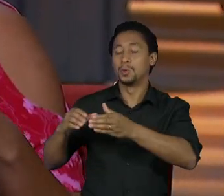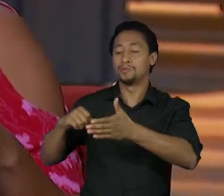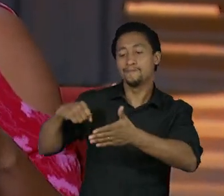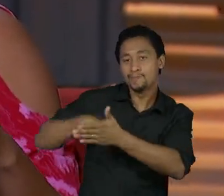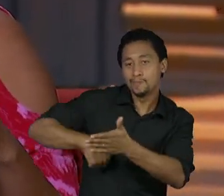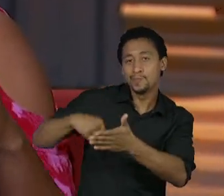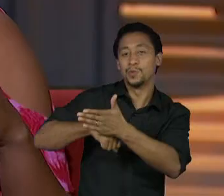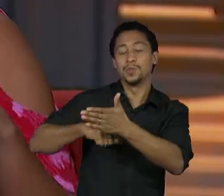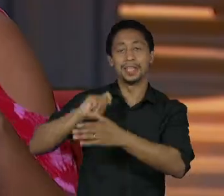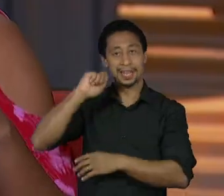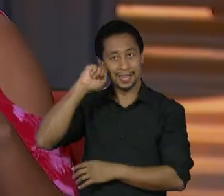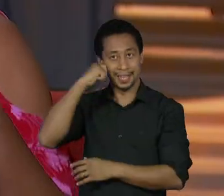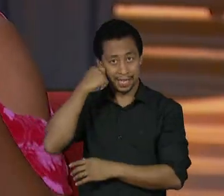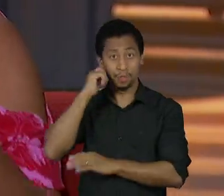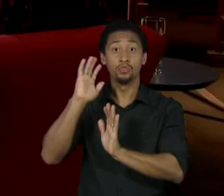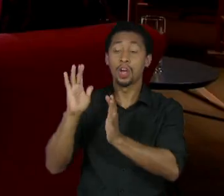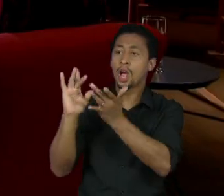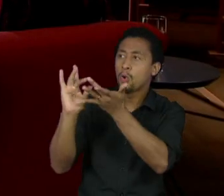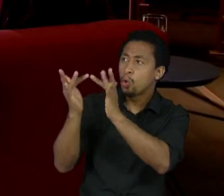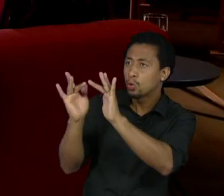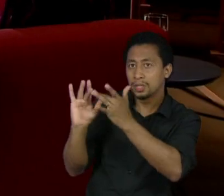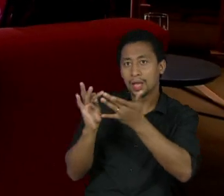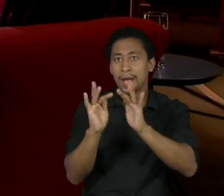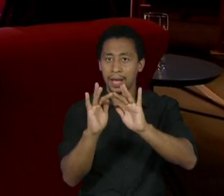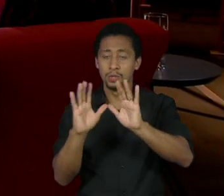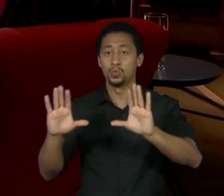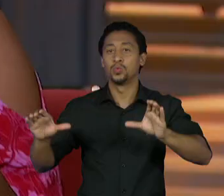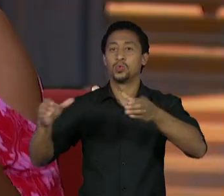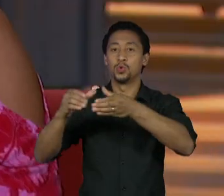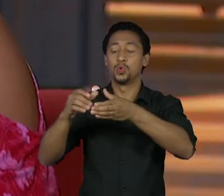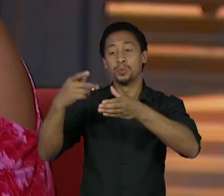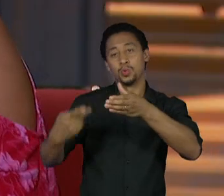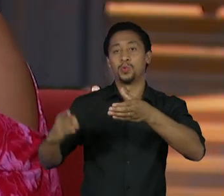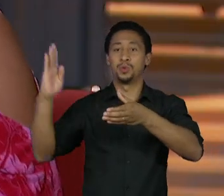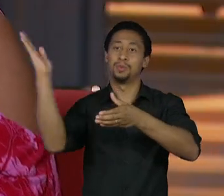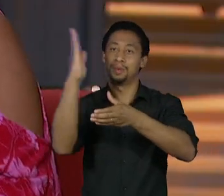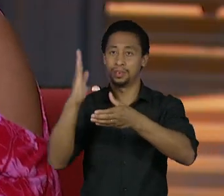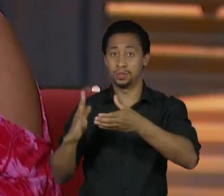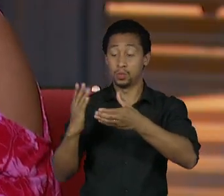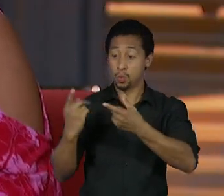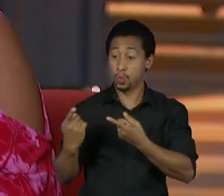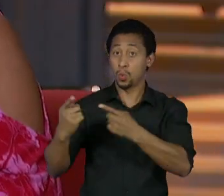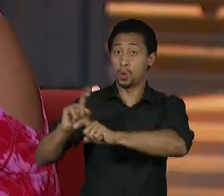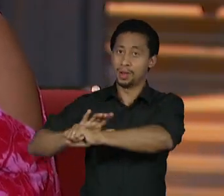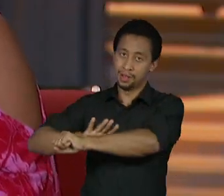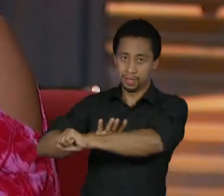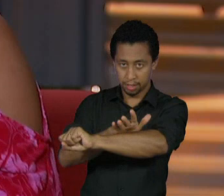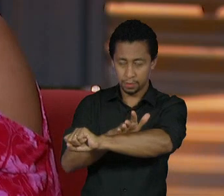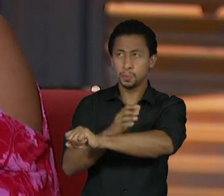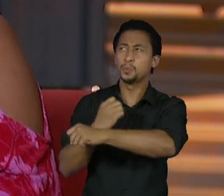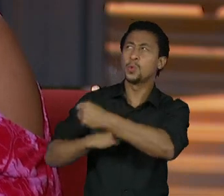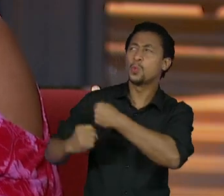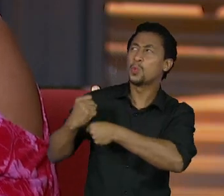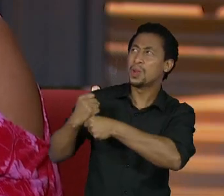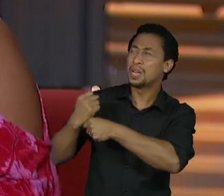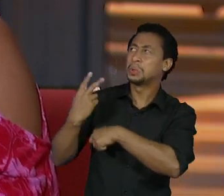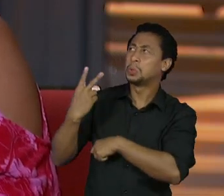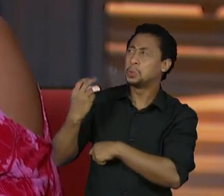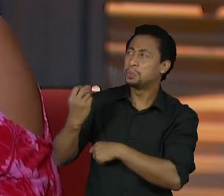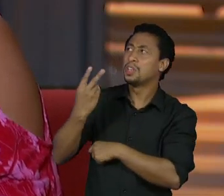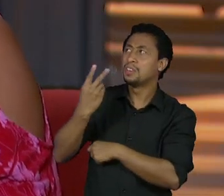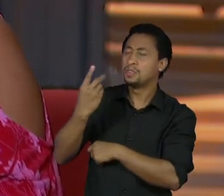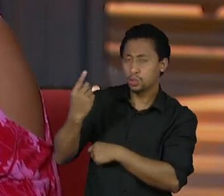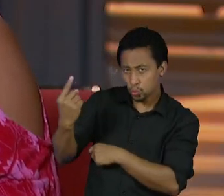das lideranças das entidades que compõem a Frente Nacional Antirracista. E aí, no final do ano passado, em uma conversa com o